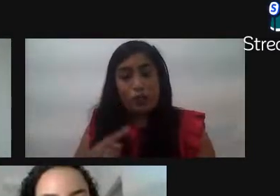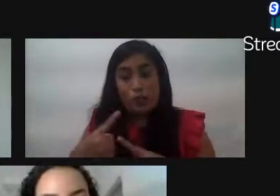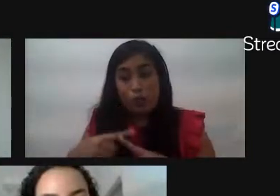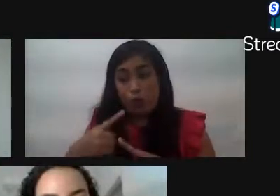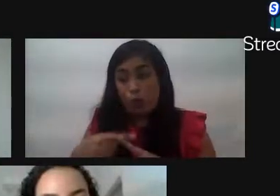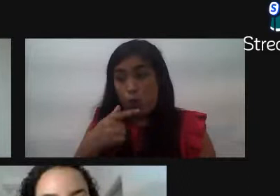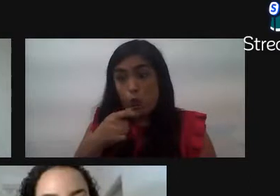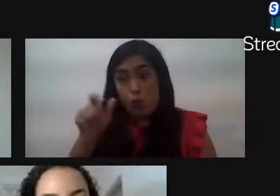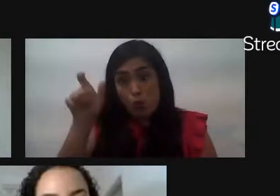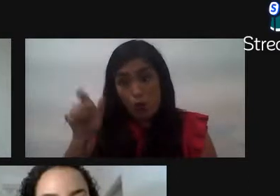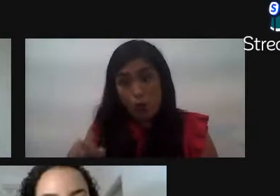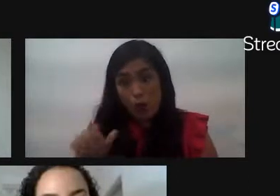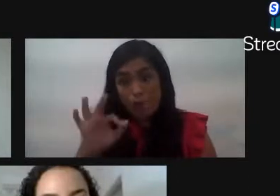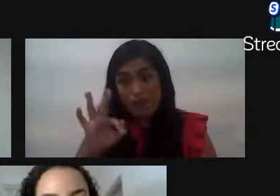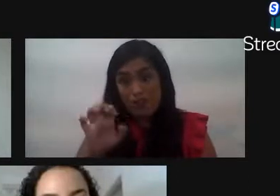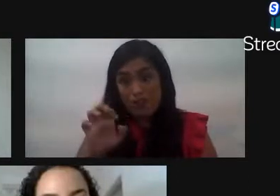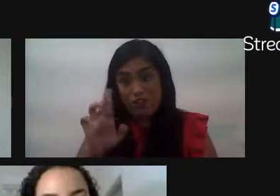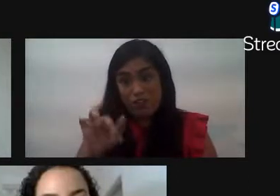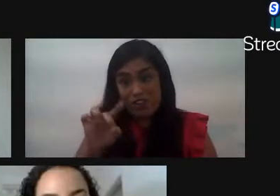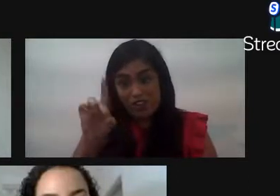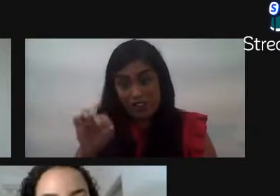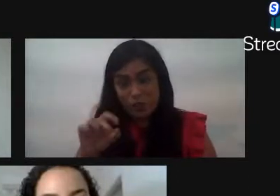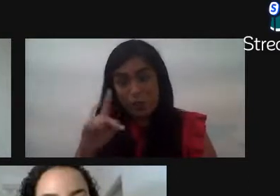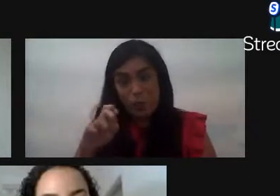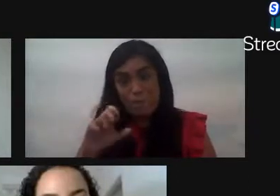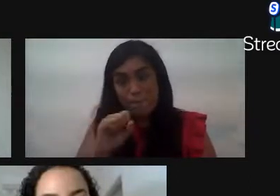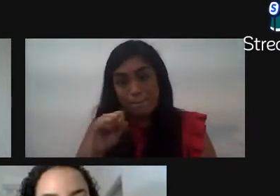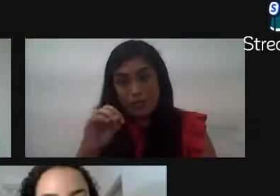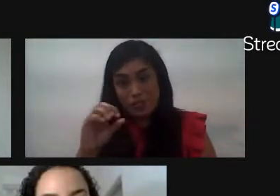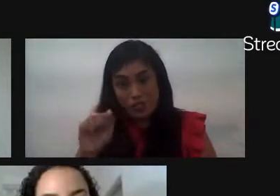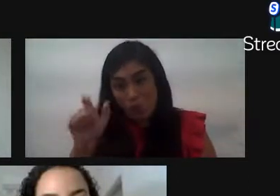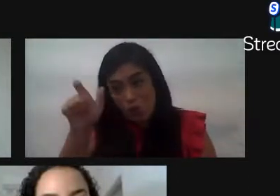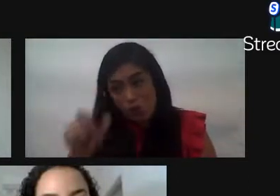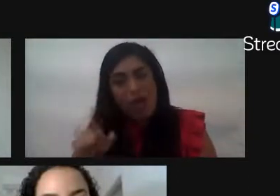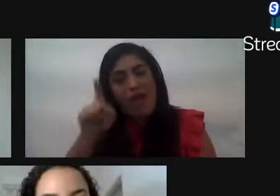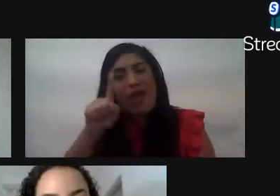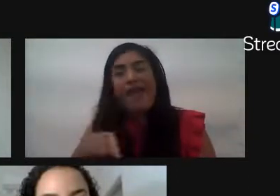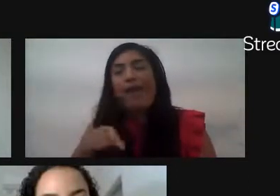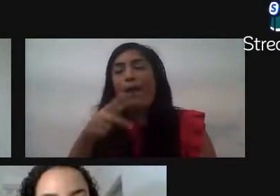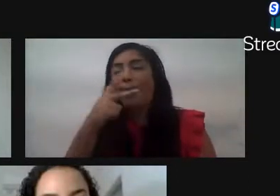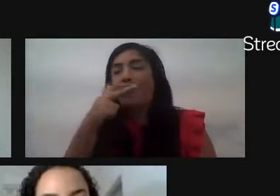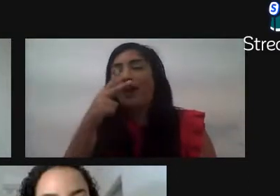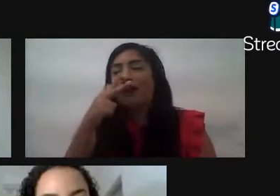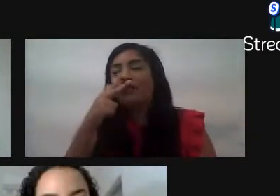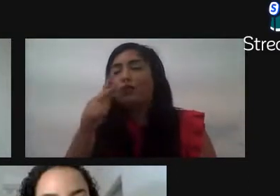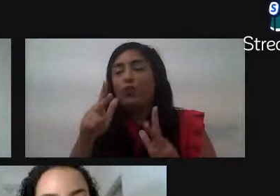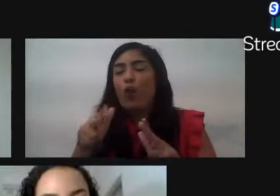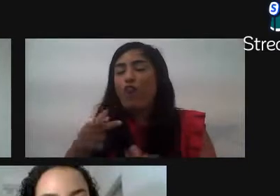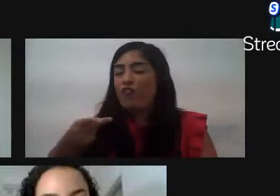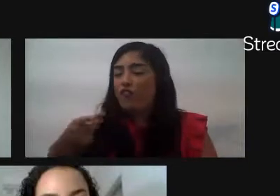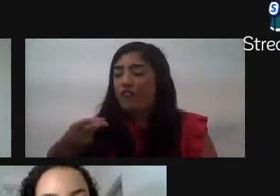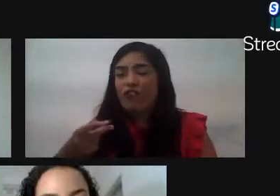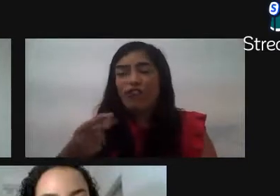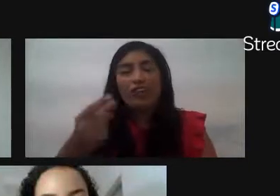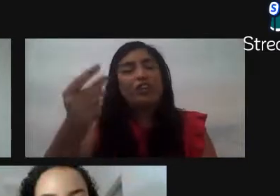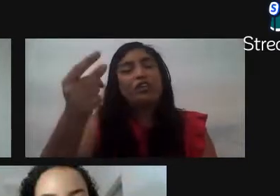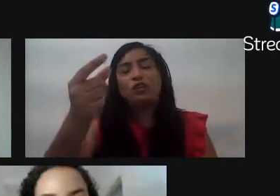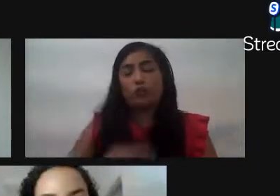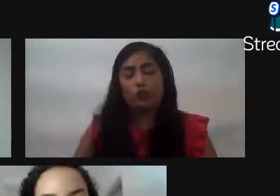é infinito. Daí ser-nos tão complicado colocar rótulos